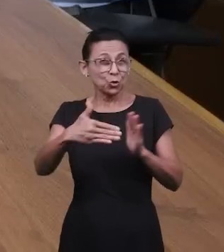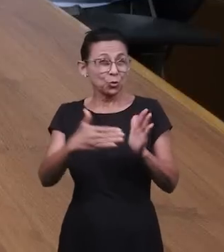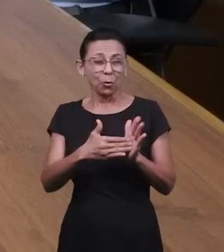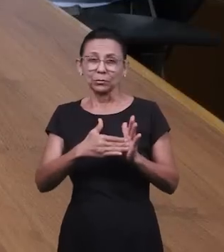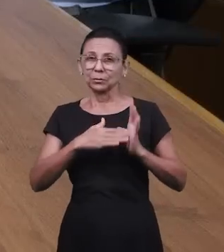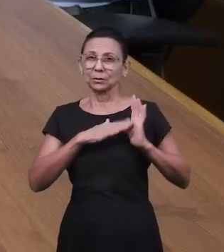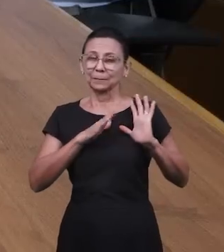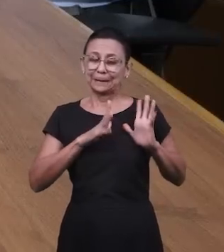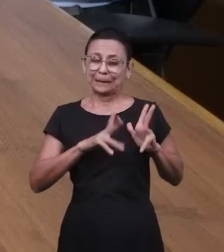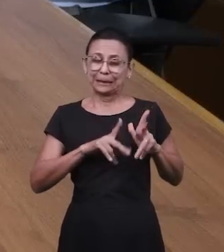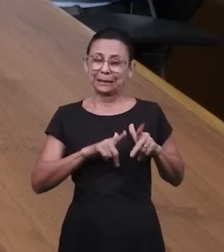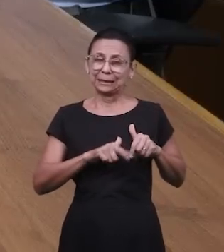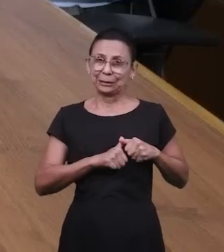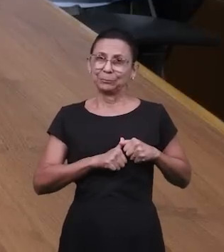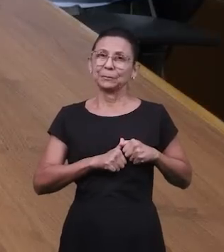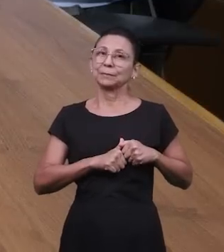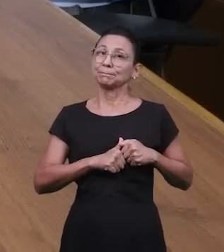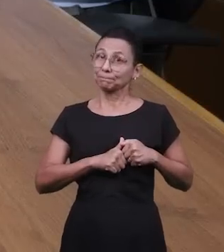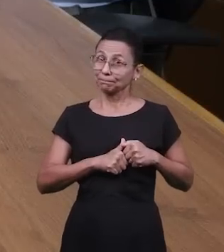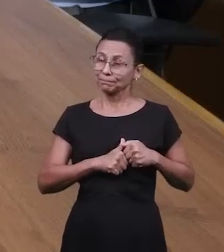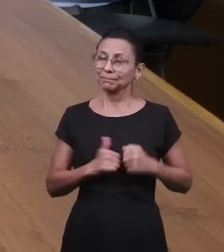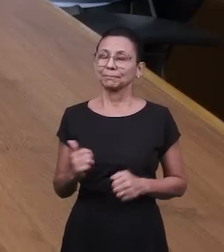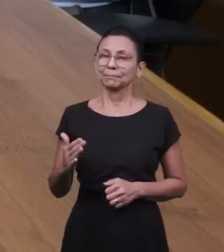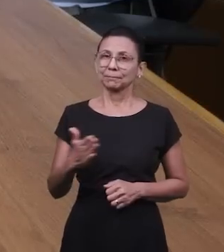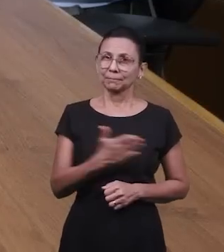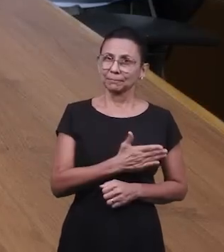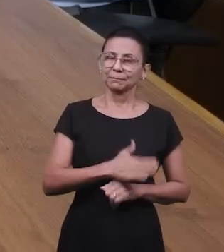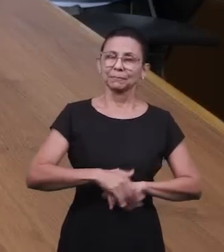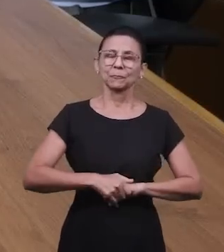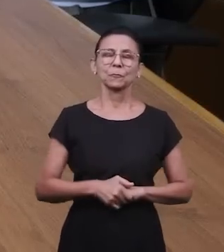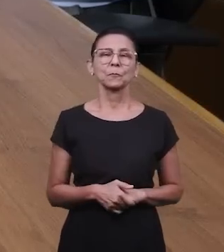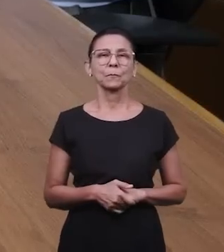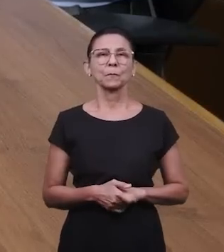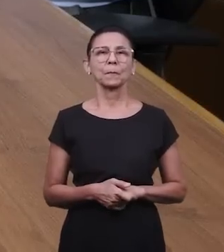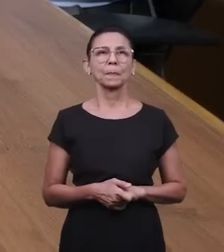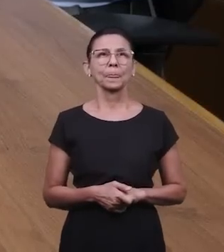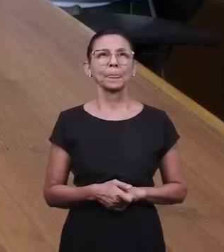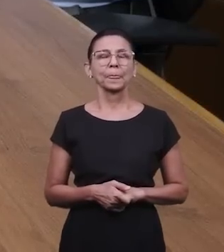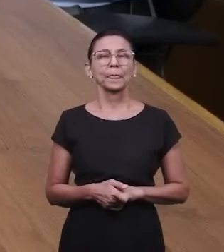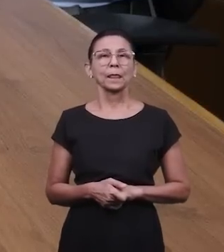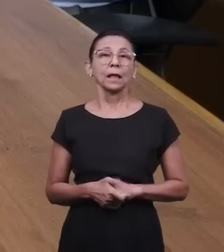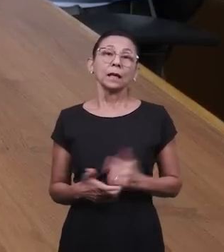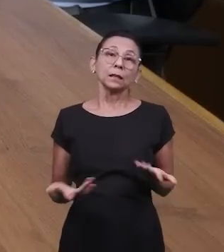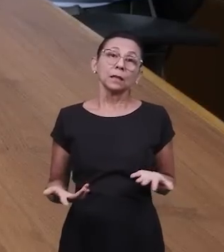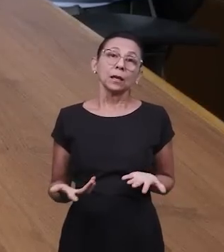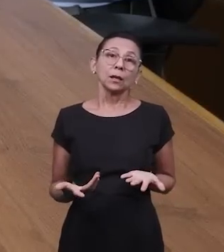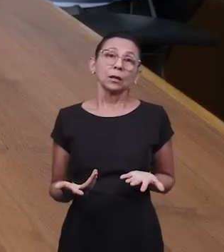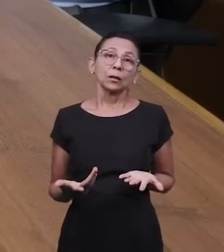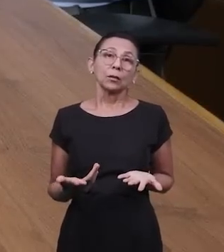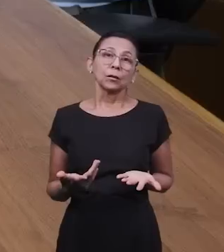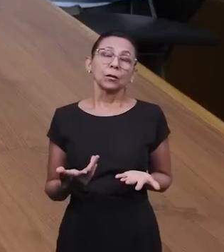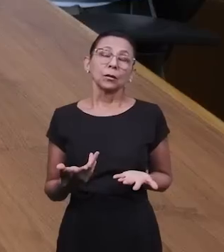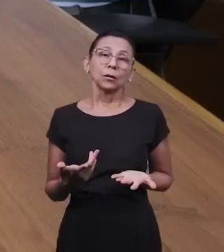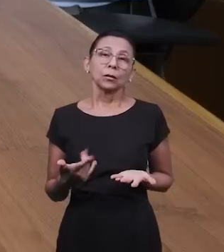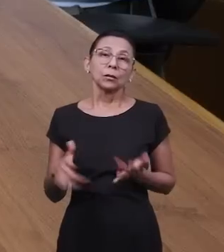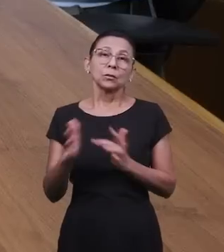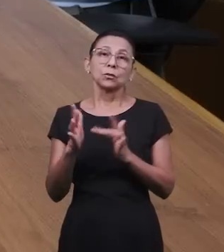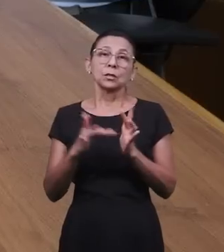homem. Jesus quer se revelar, nós falamos isso já anteriormente. Jesus quer se dar a conhecer.